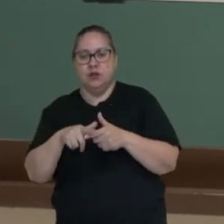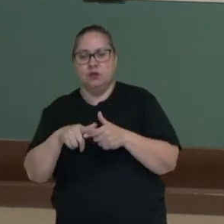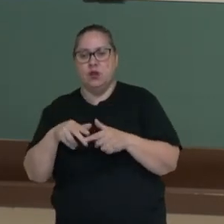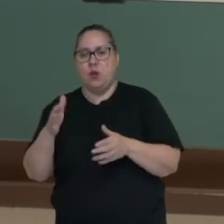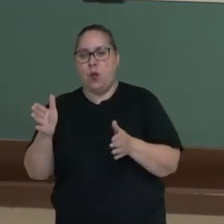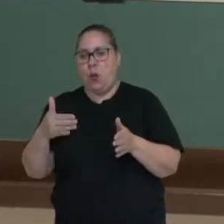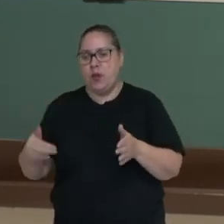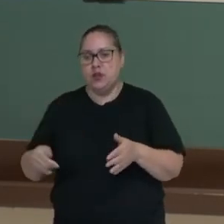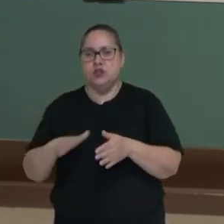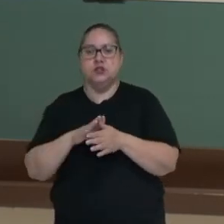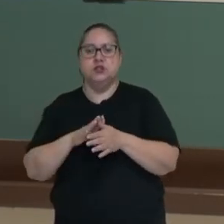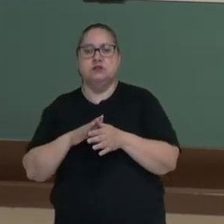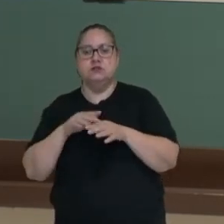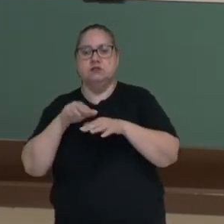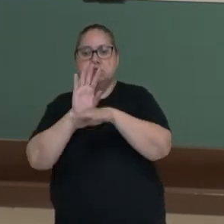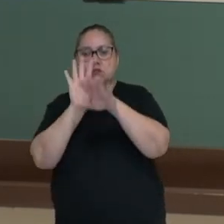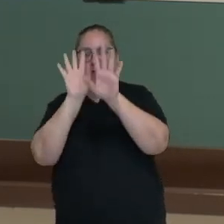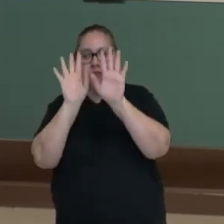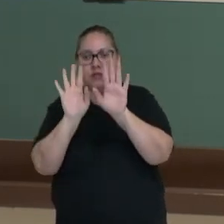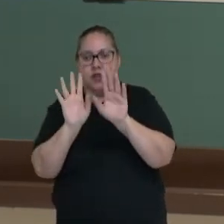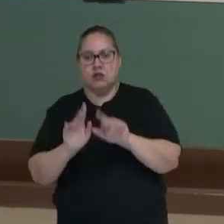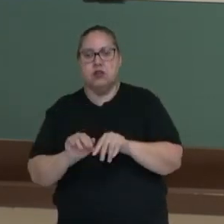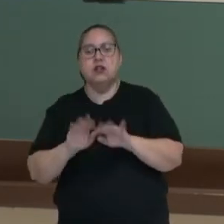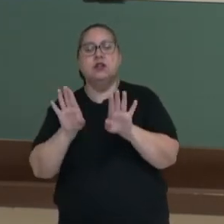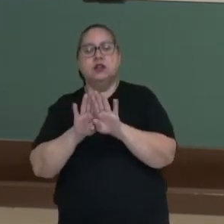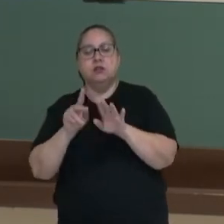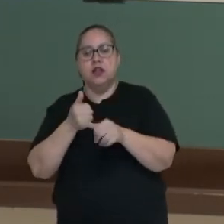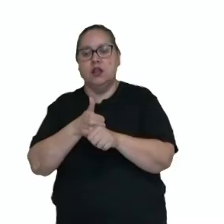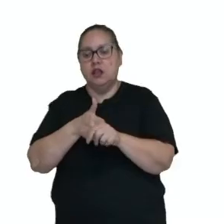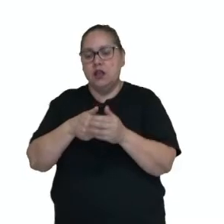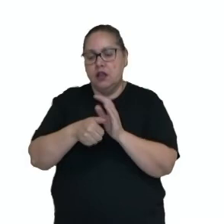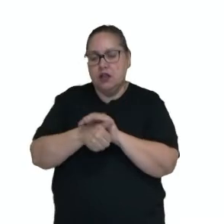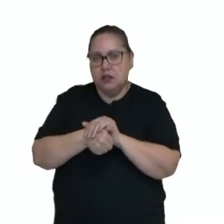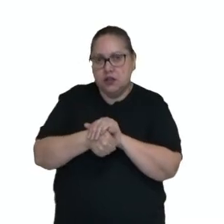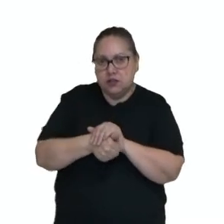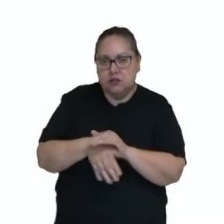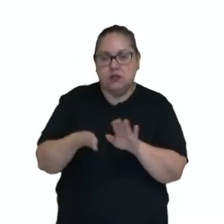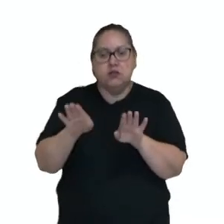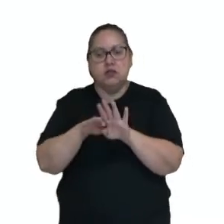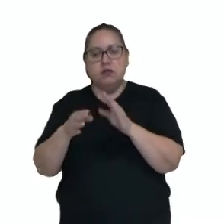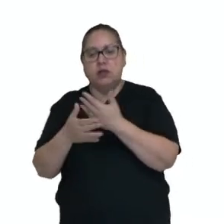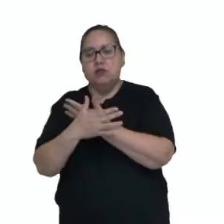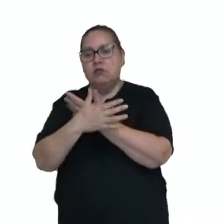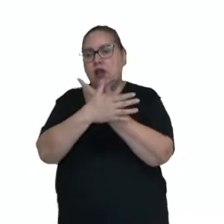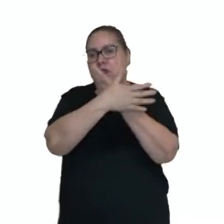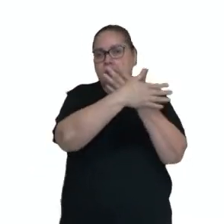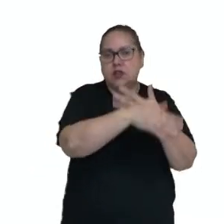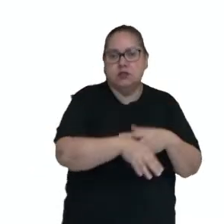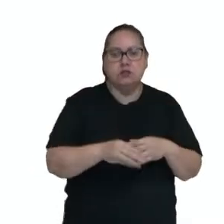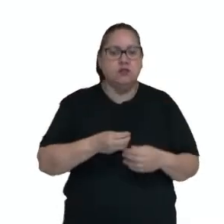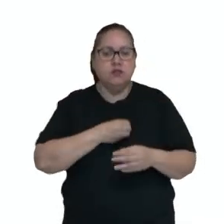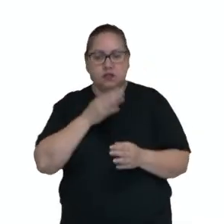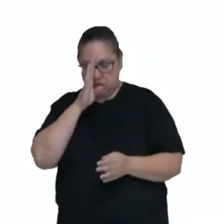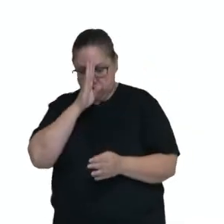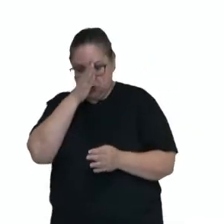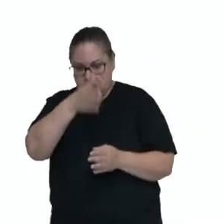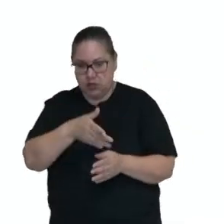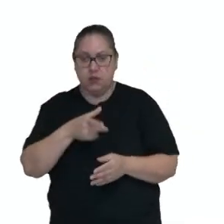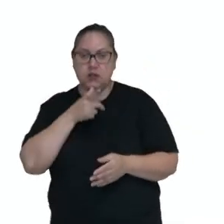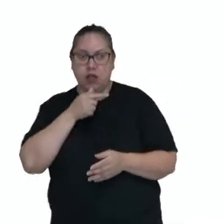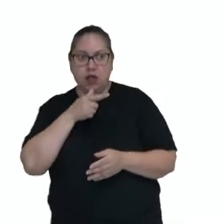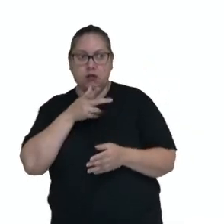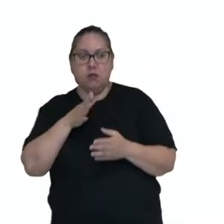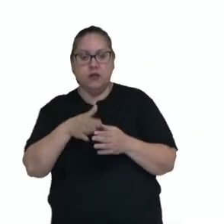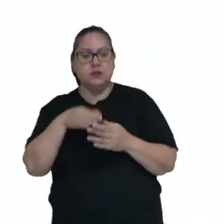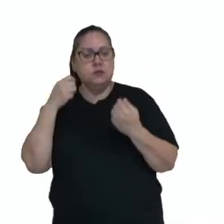peixes, águas-vivas e até as tartarugas. E também em organismos que circulam, que não vivem diretamente na água,